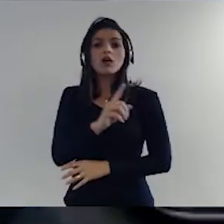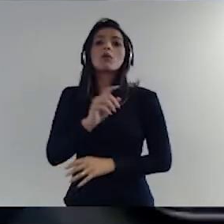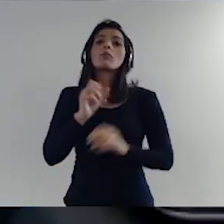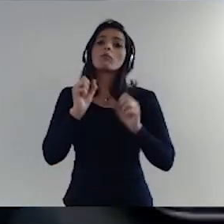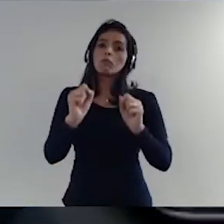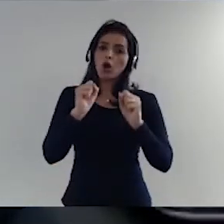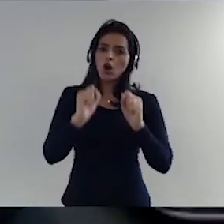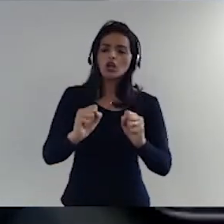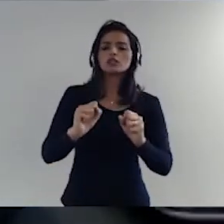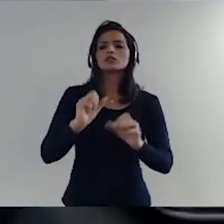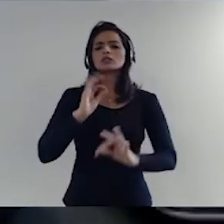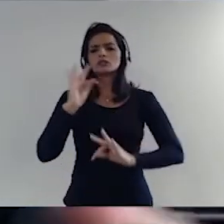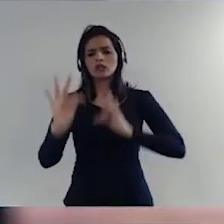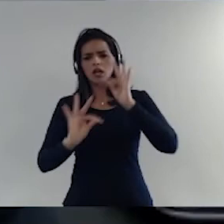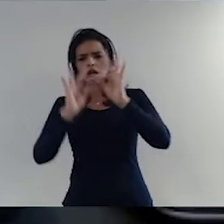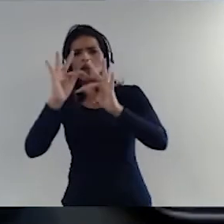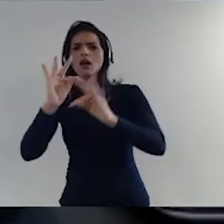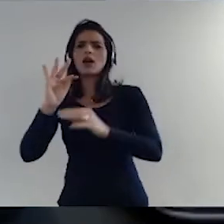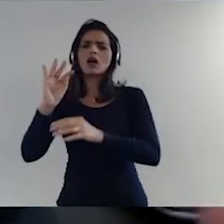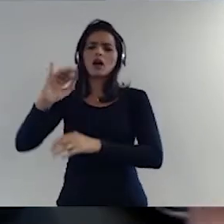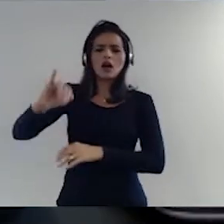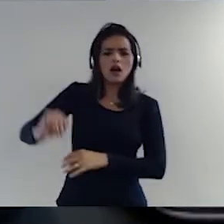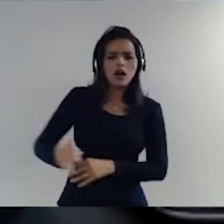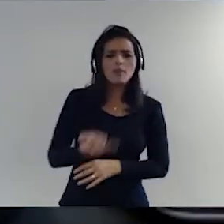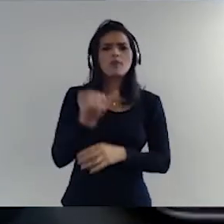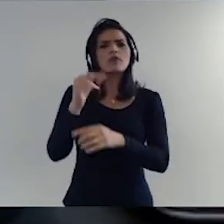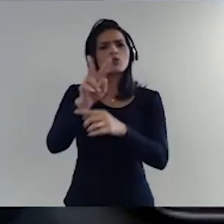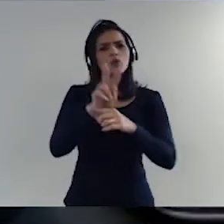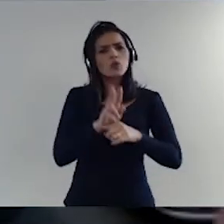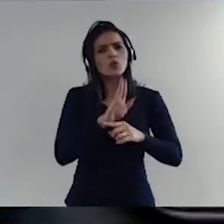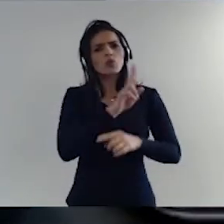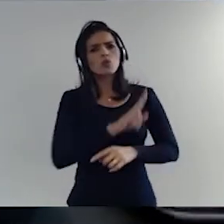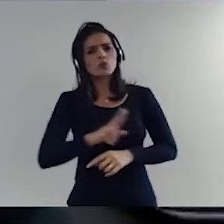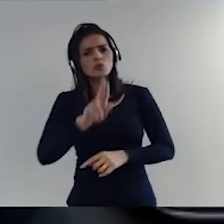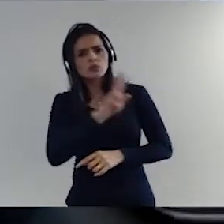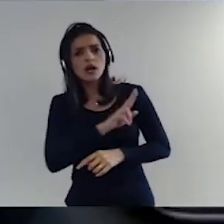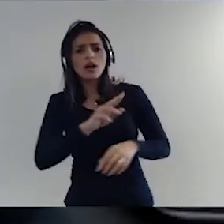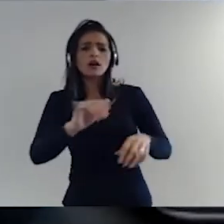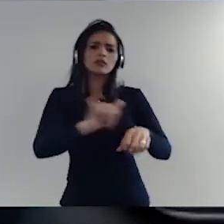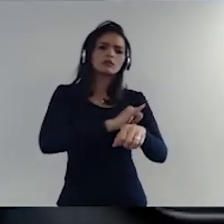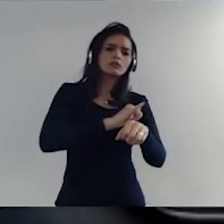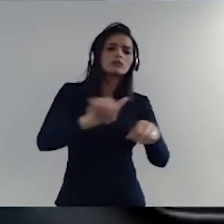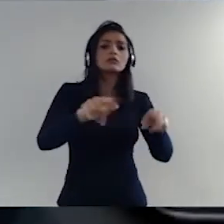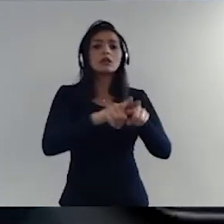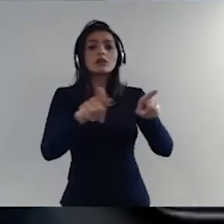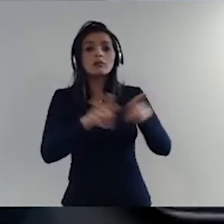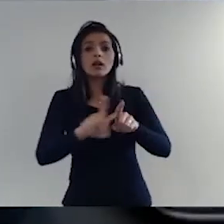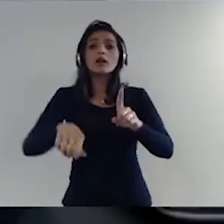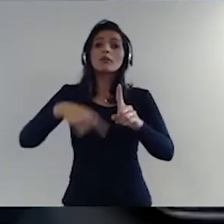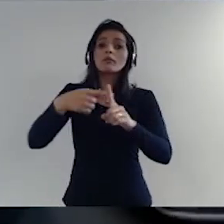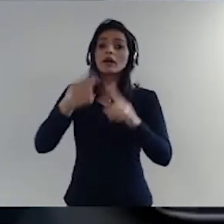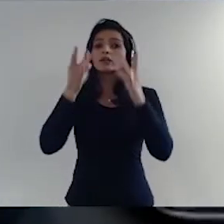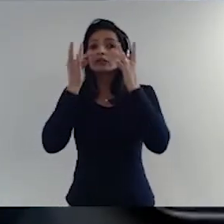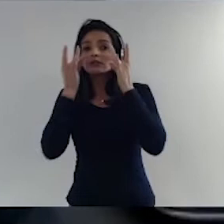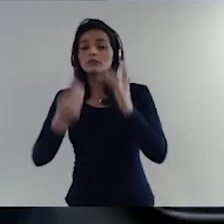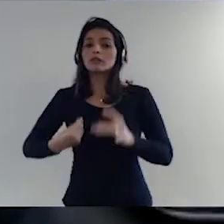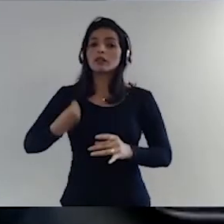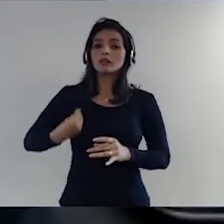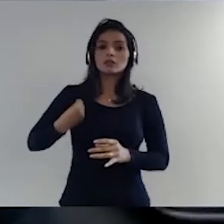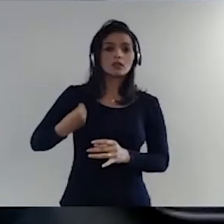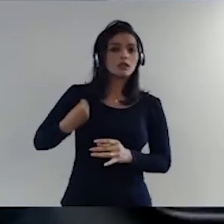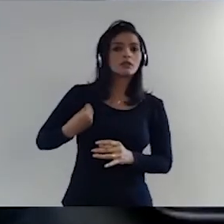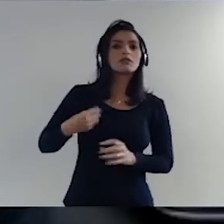maneira inclusiva, mas encará-la como única possibilidade de acesso ao Poder Judiciário